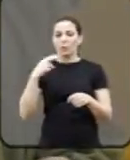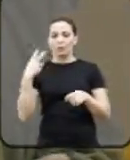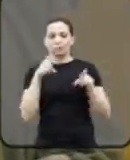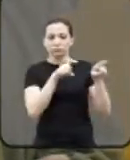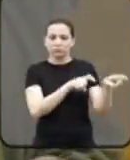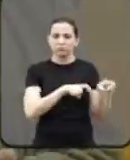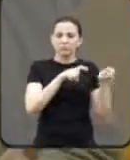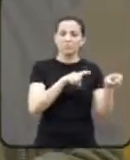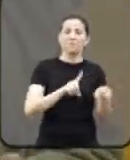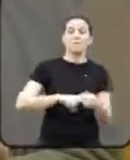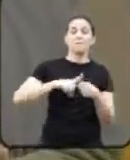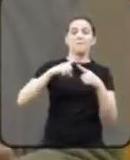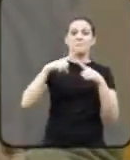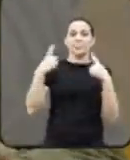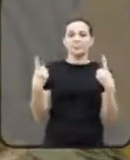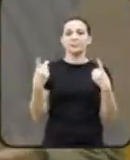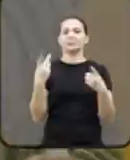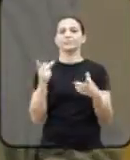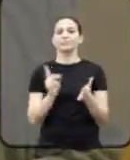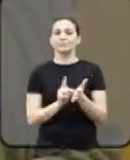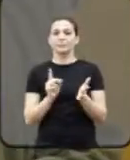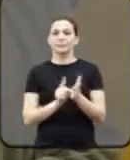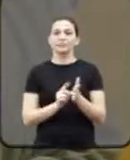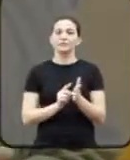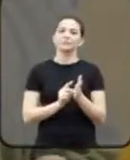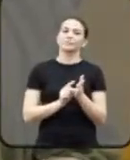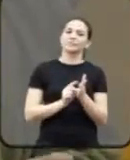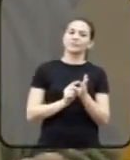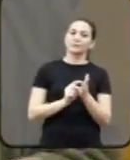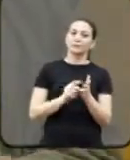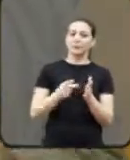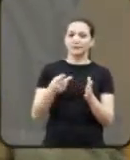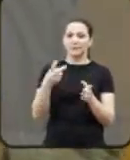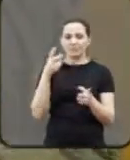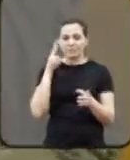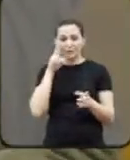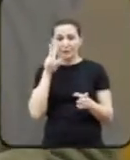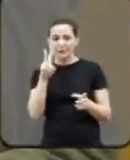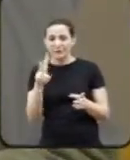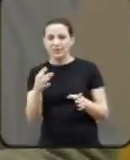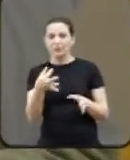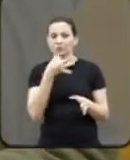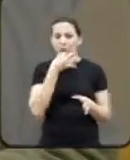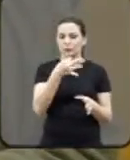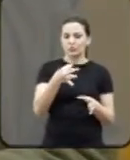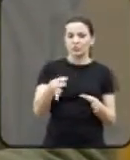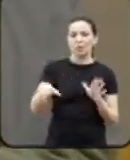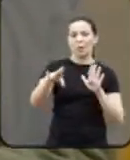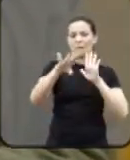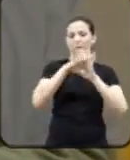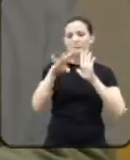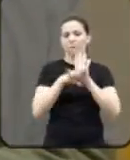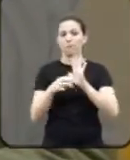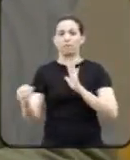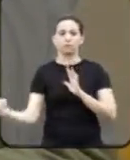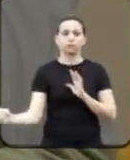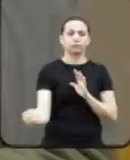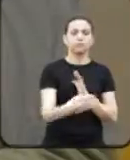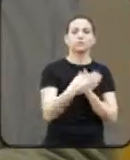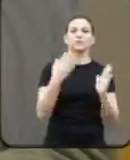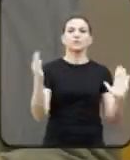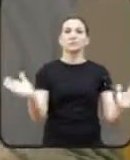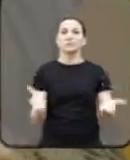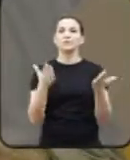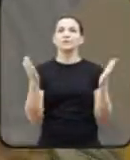município, né, ou na cidade ou no campo, mas é dentro do município. O município, infelizmente, não tem. Então nós temos que fazer o exercício